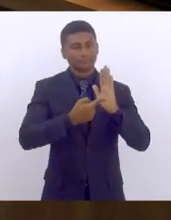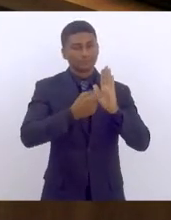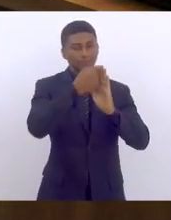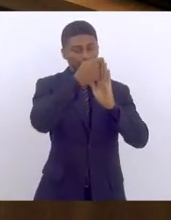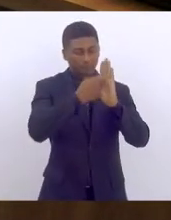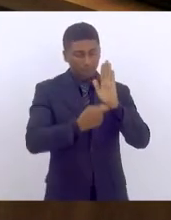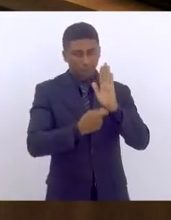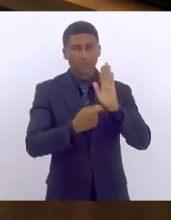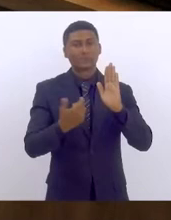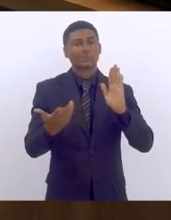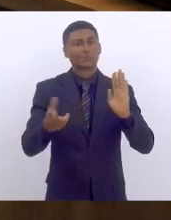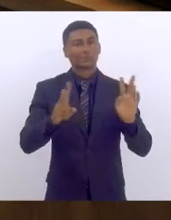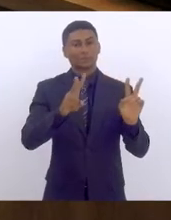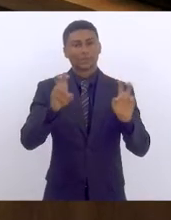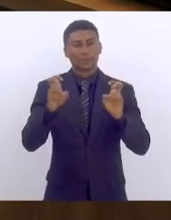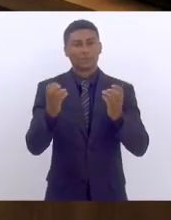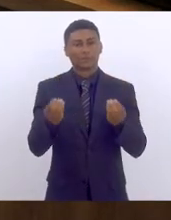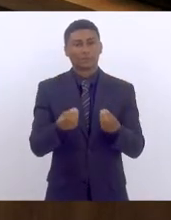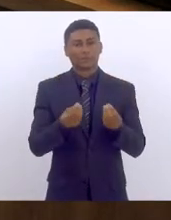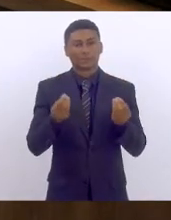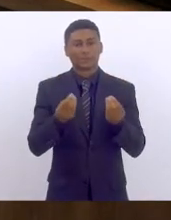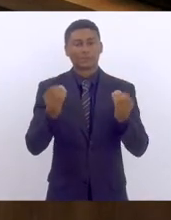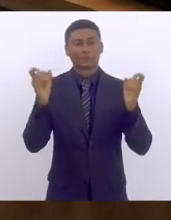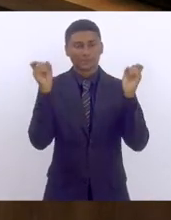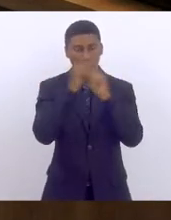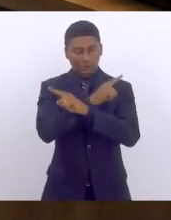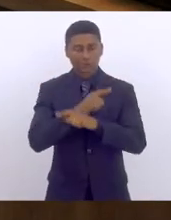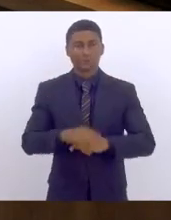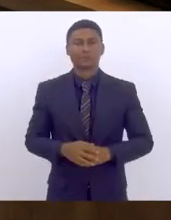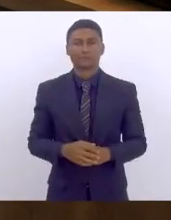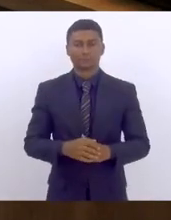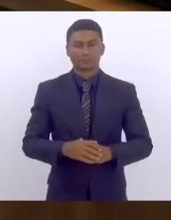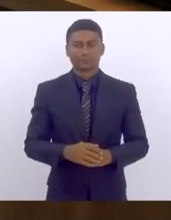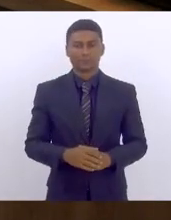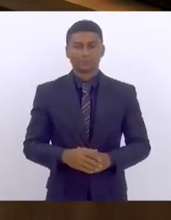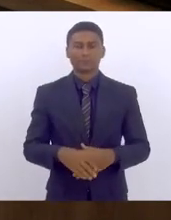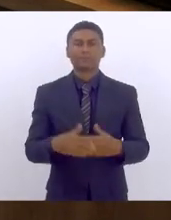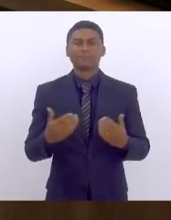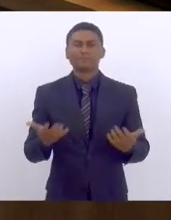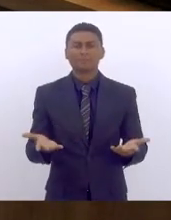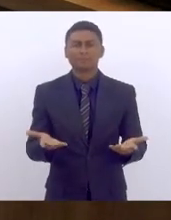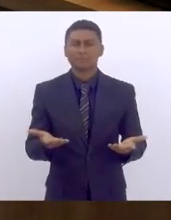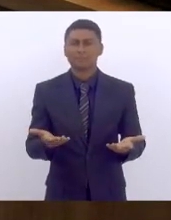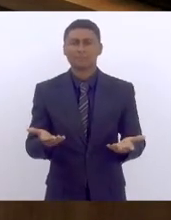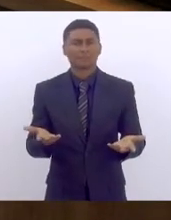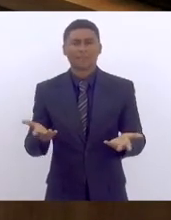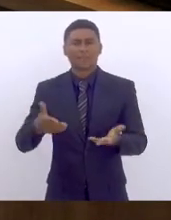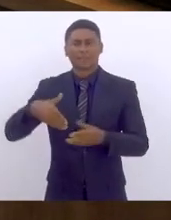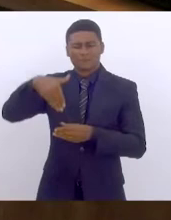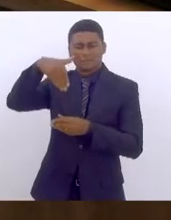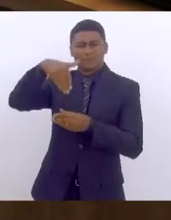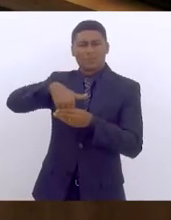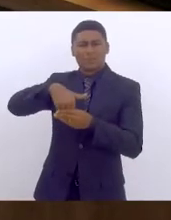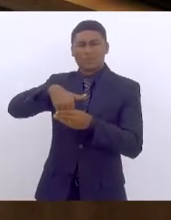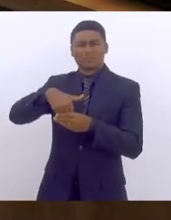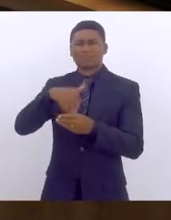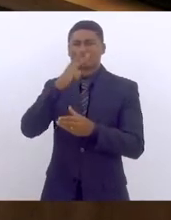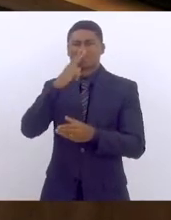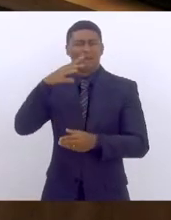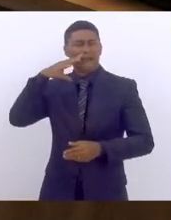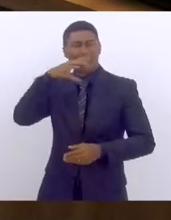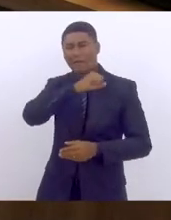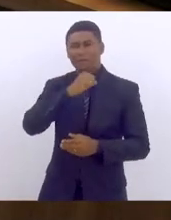tema delicado, é um tema complexo, com muitas camadas, e que não dá para ser votado realmente numa sessão